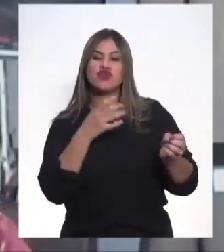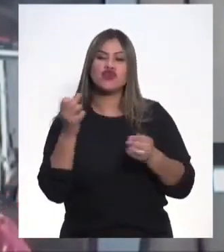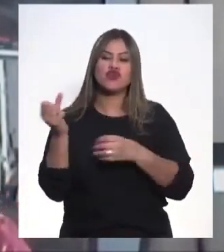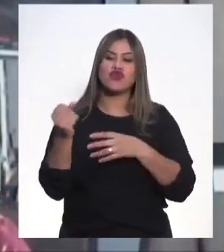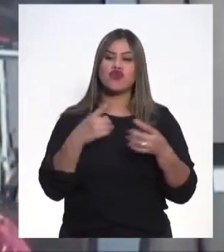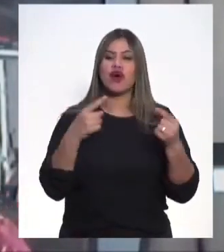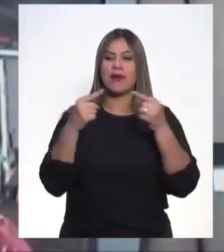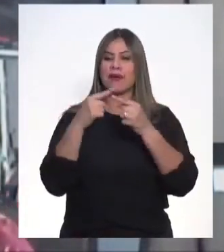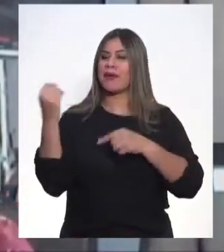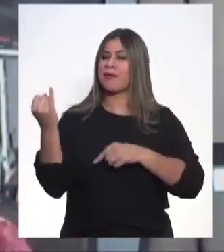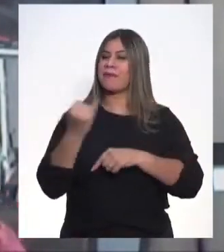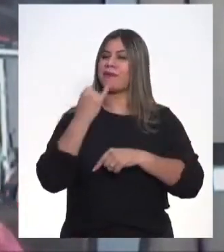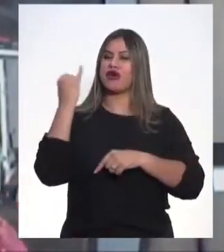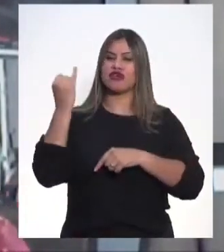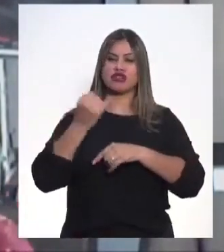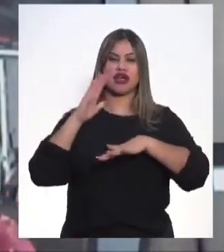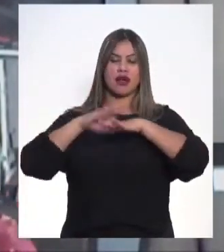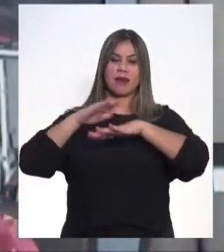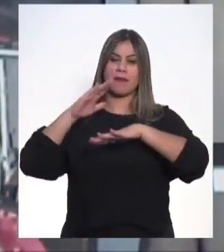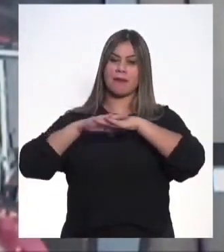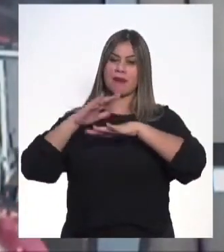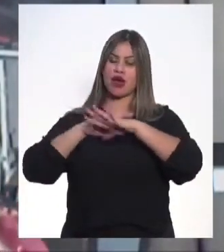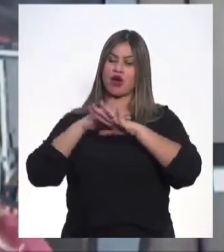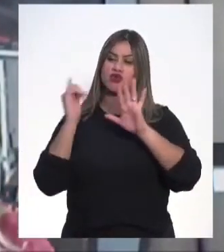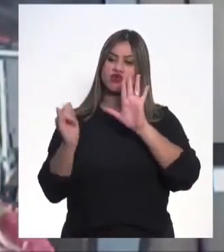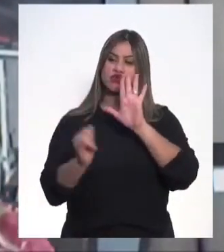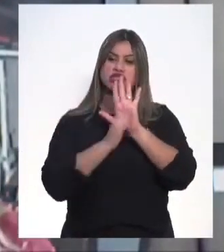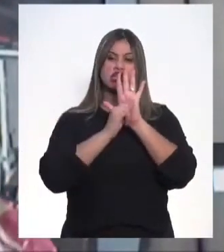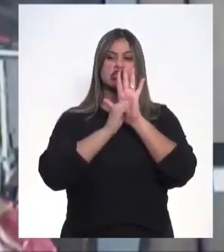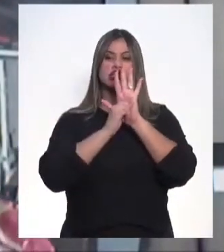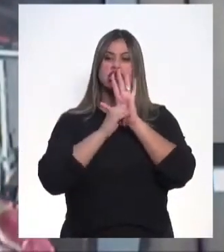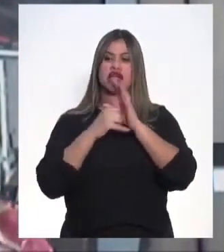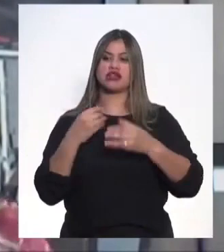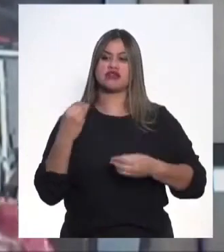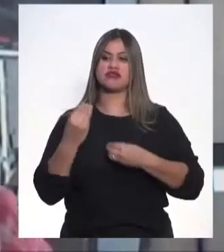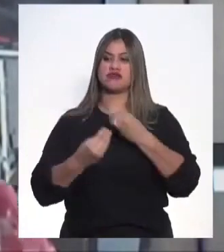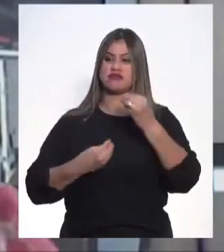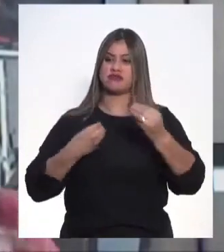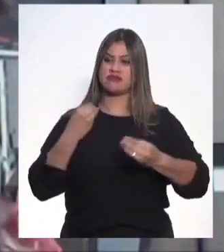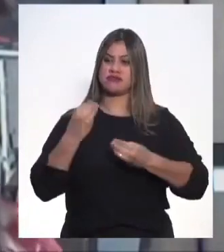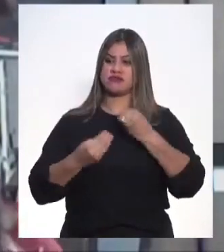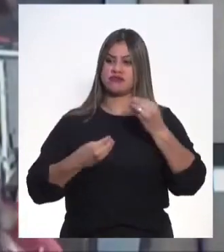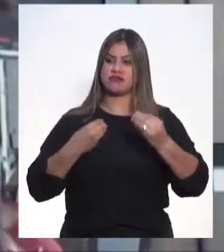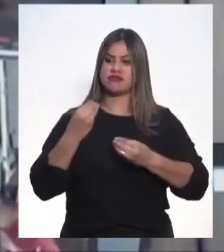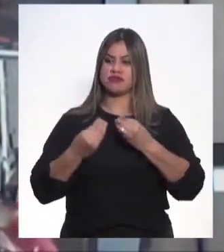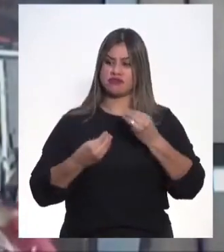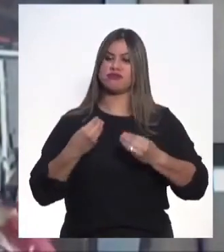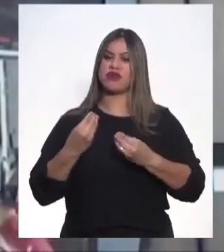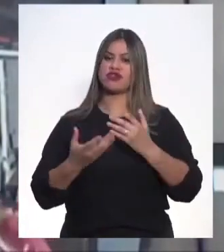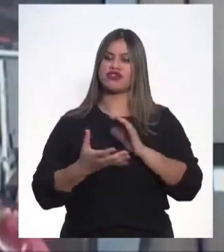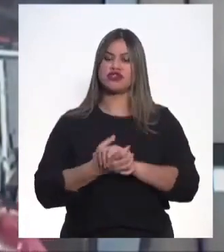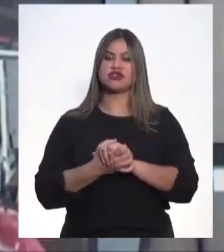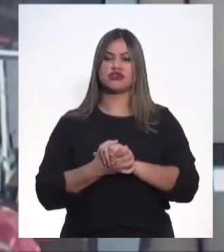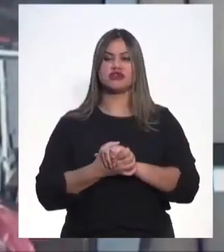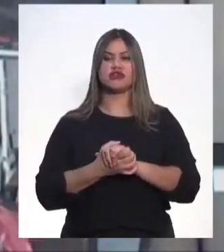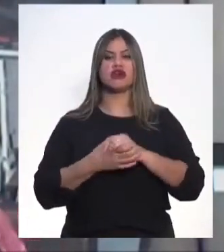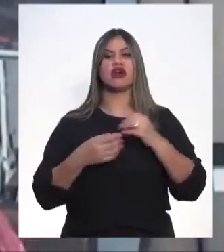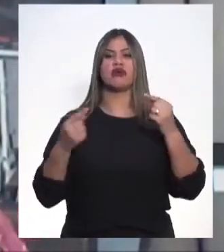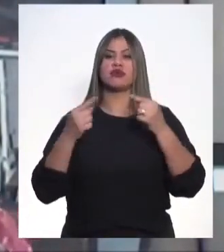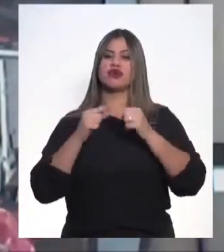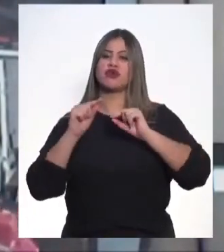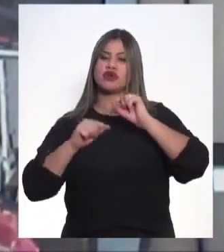para a construção da nossa identidade. Mas veja, as diferentes classes sociais, né? Então,